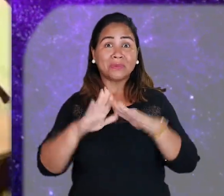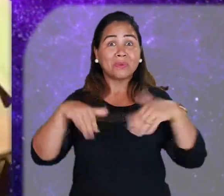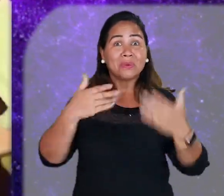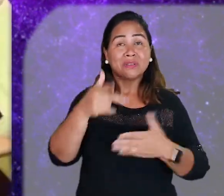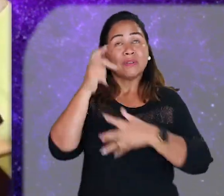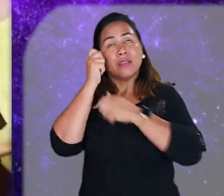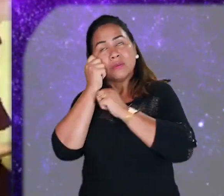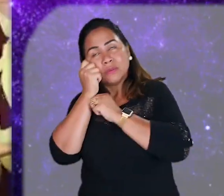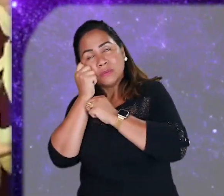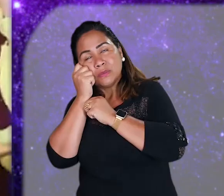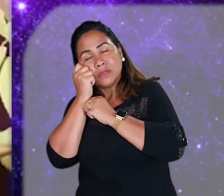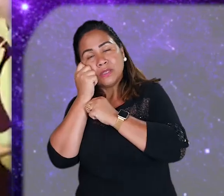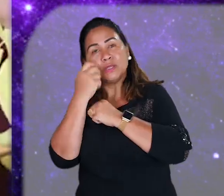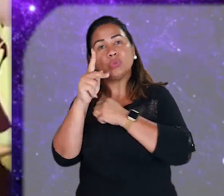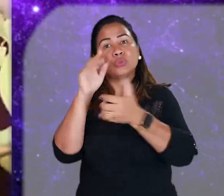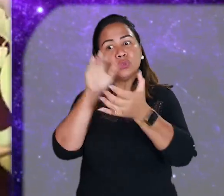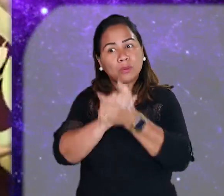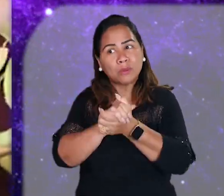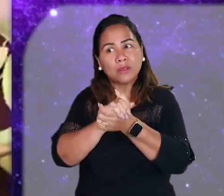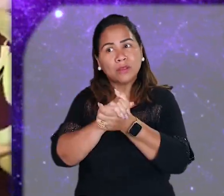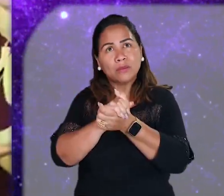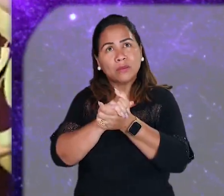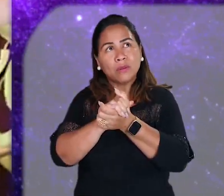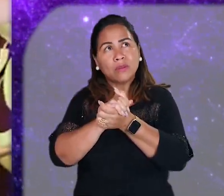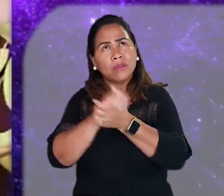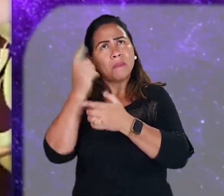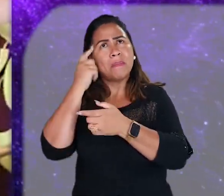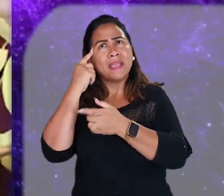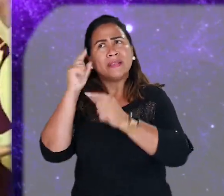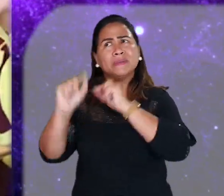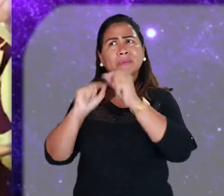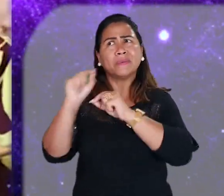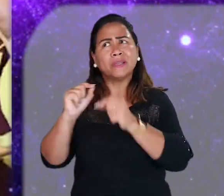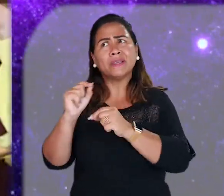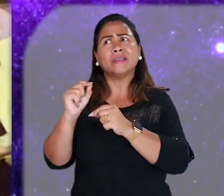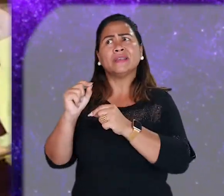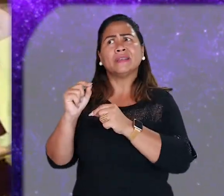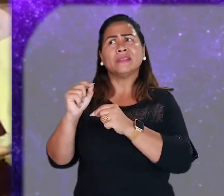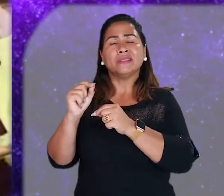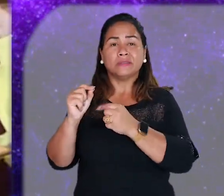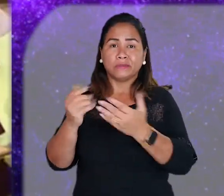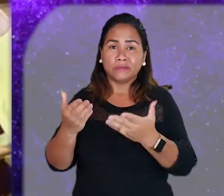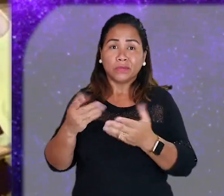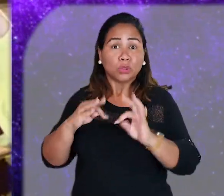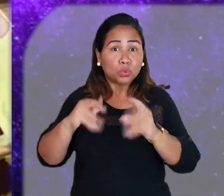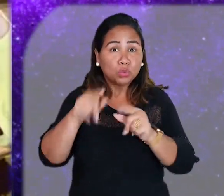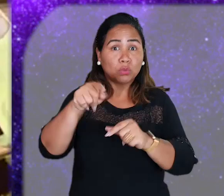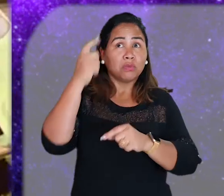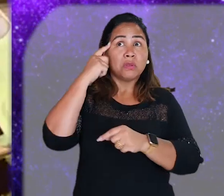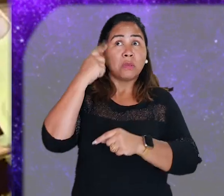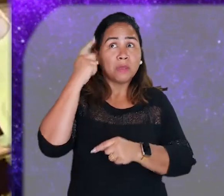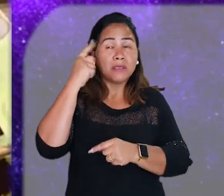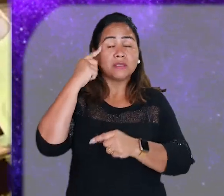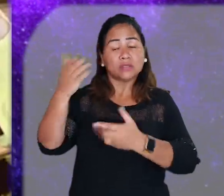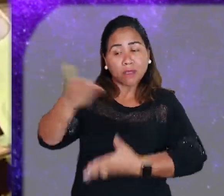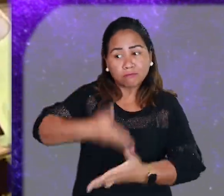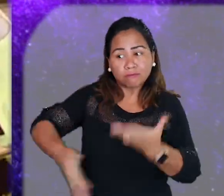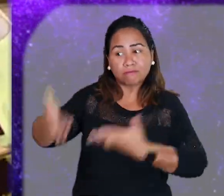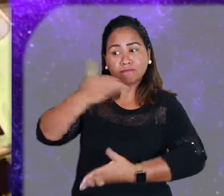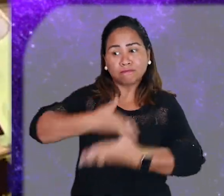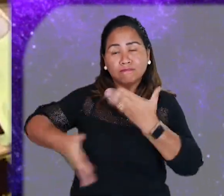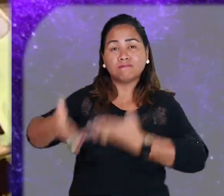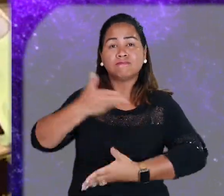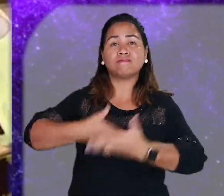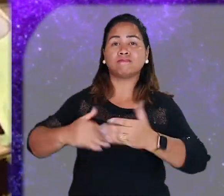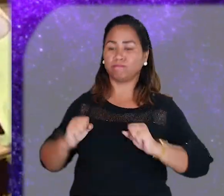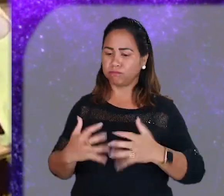Eu tenho um marido quando você vai dormir teus pensamentos Isso é retro alimentar tudo aquilo que você pensa está reta